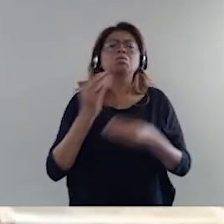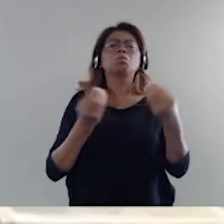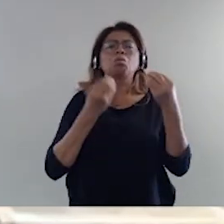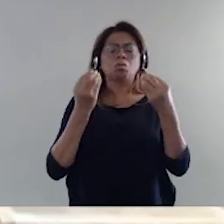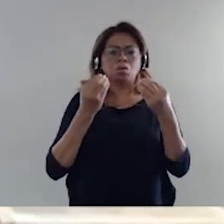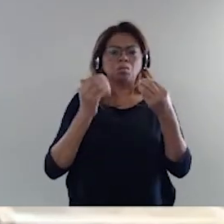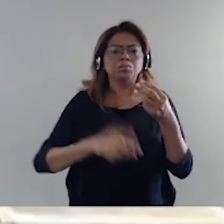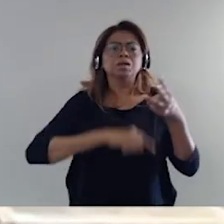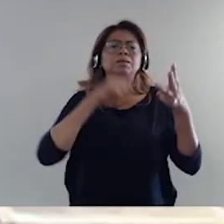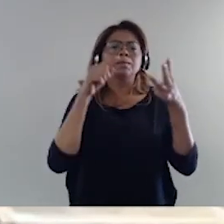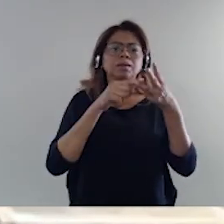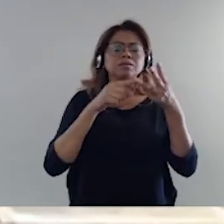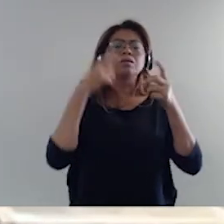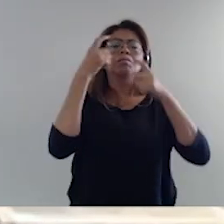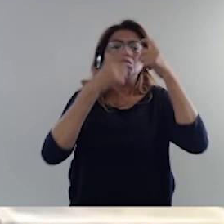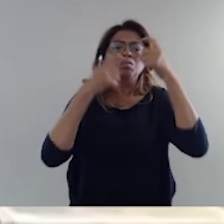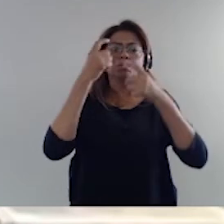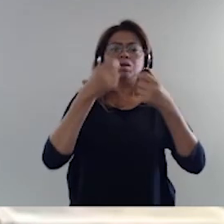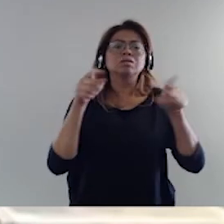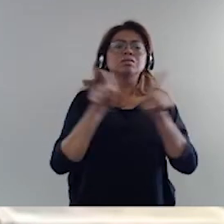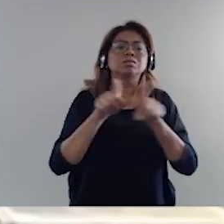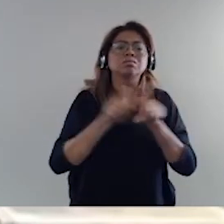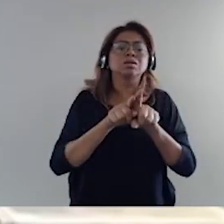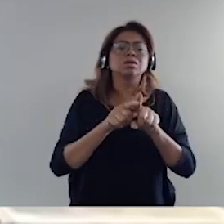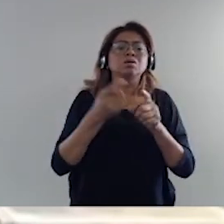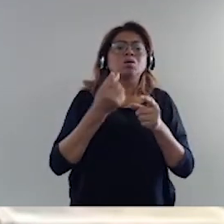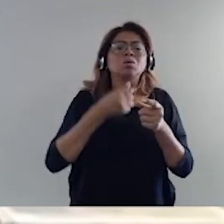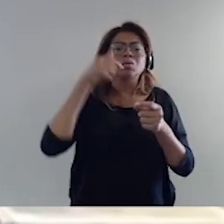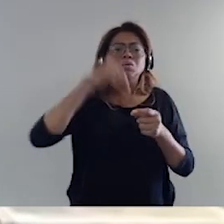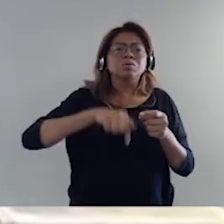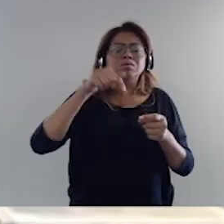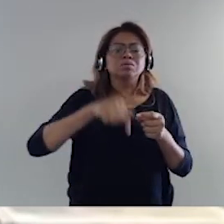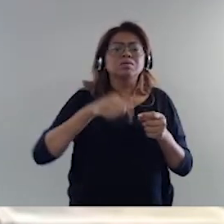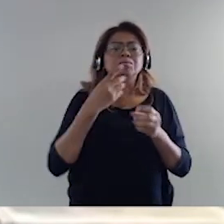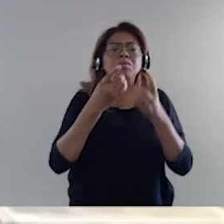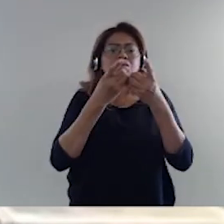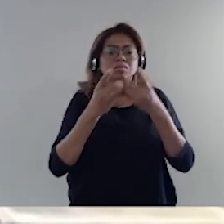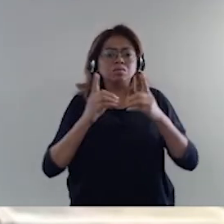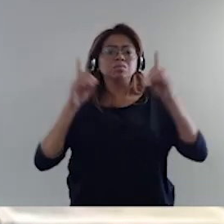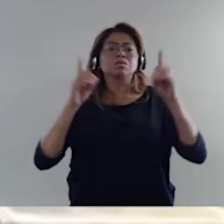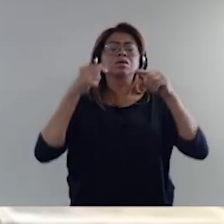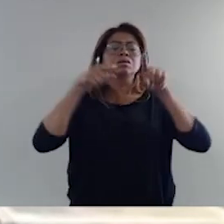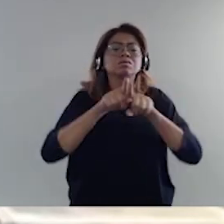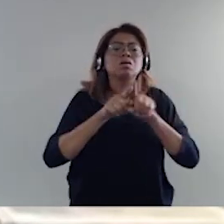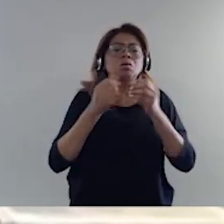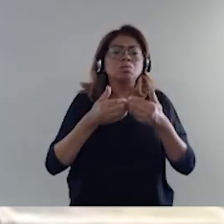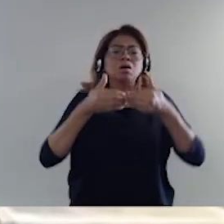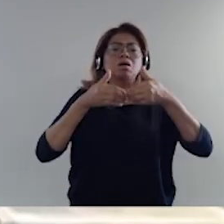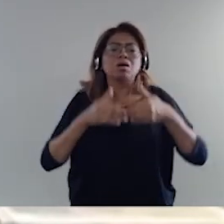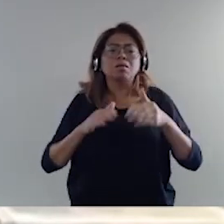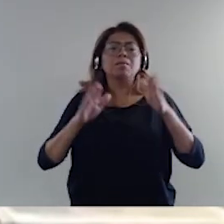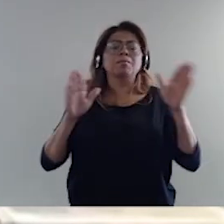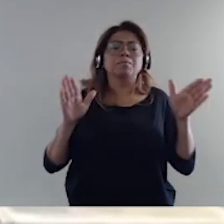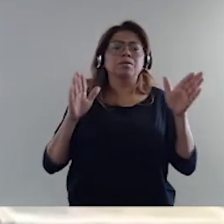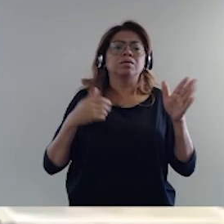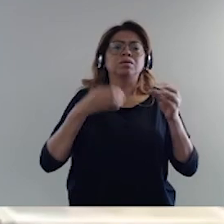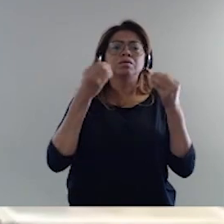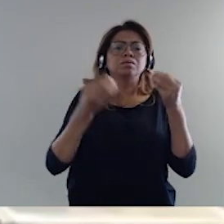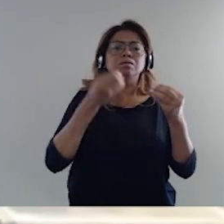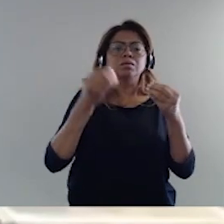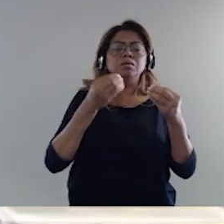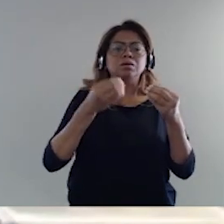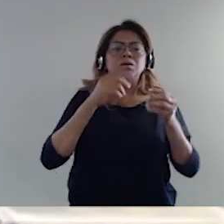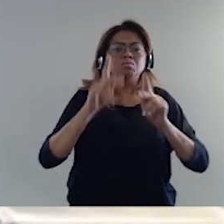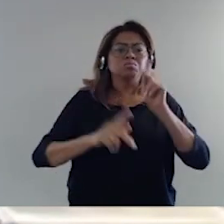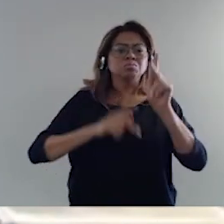Minha terceira preocupação era com a recessão democrática, com a extensão de regimes